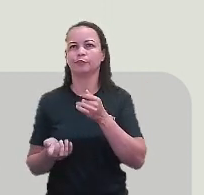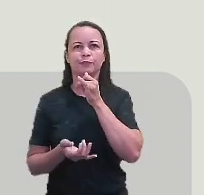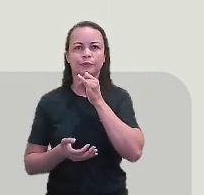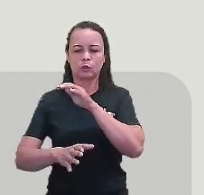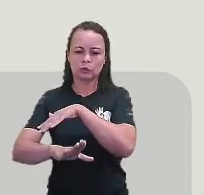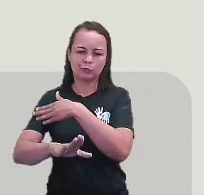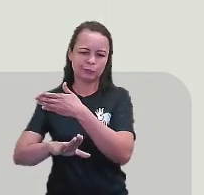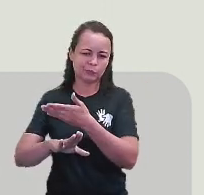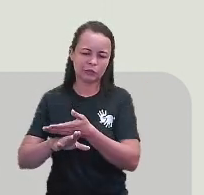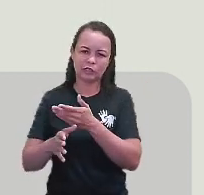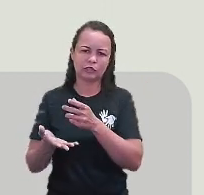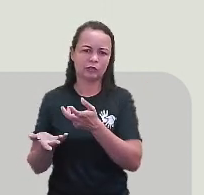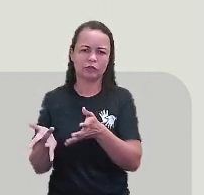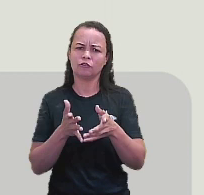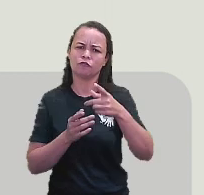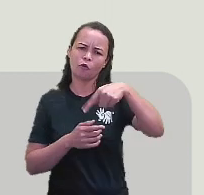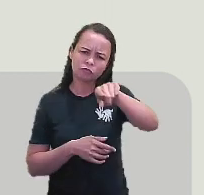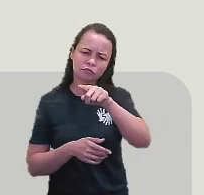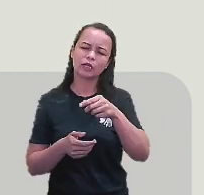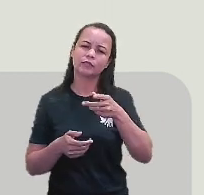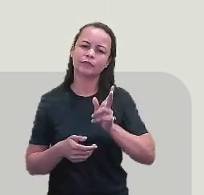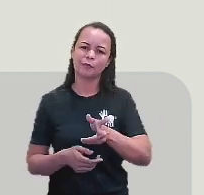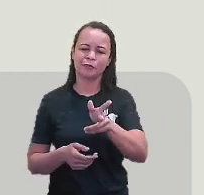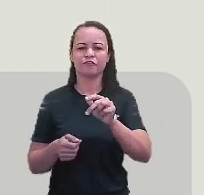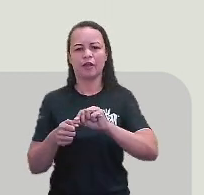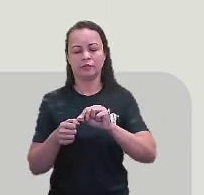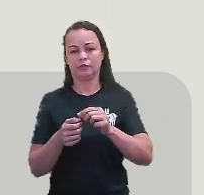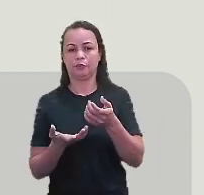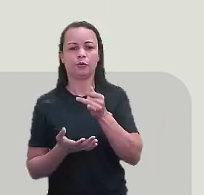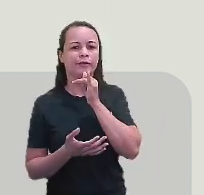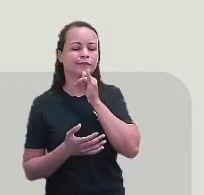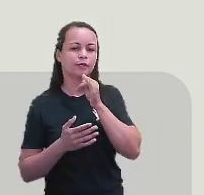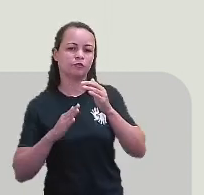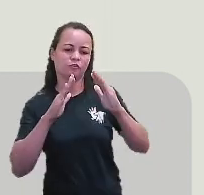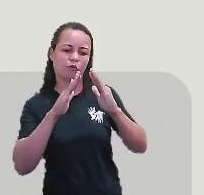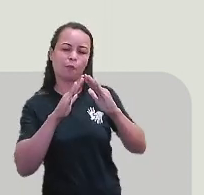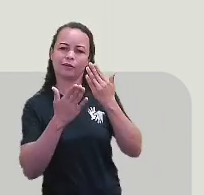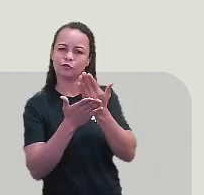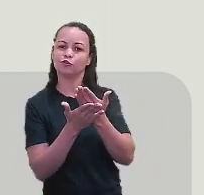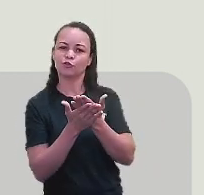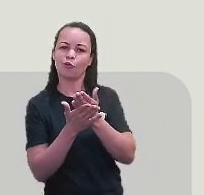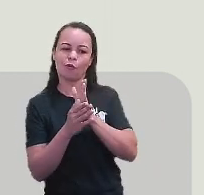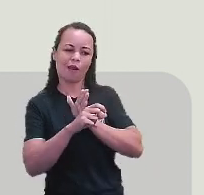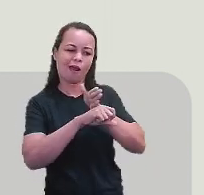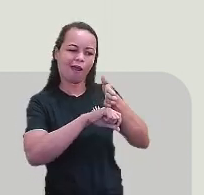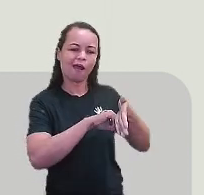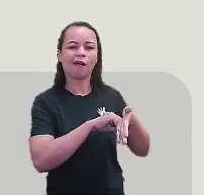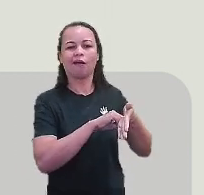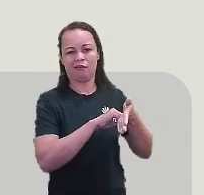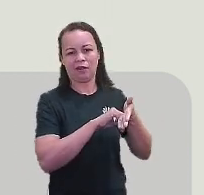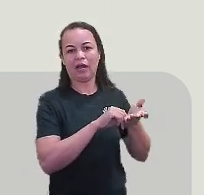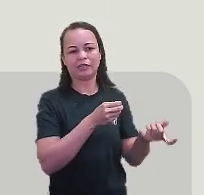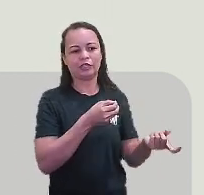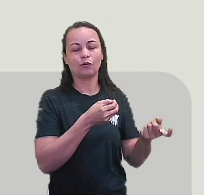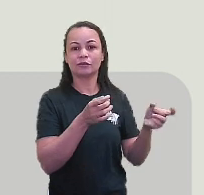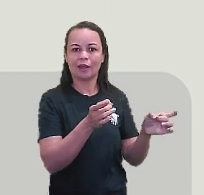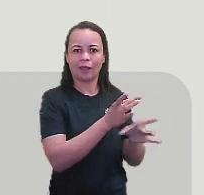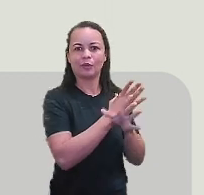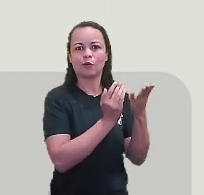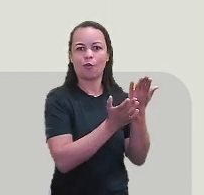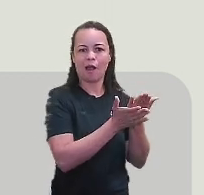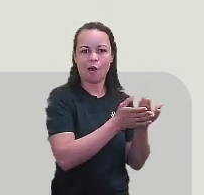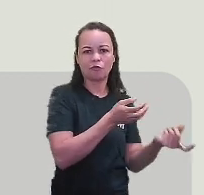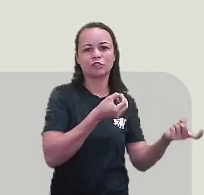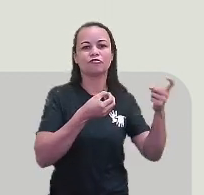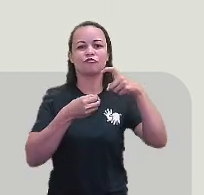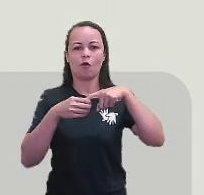fazem a migração pendular constantemente quando vão para a escola. Vocês vão para a escola, após o término da aula, vocês retornam. É quando